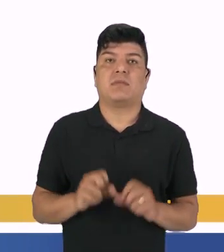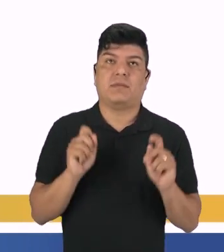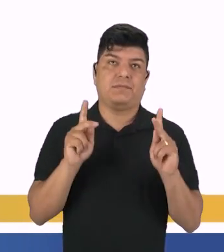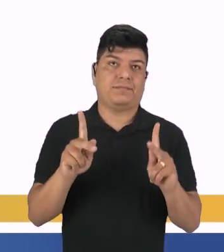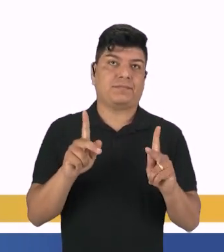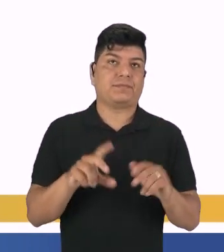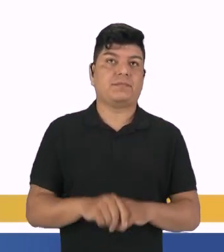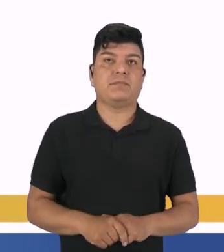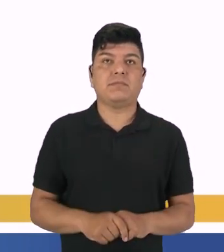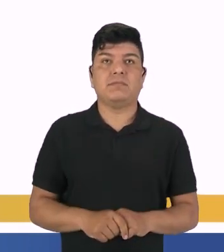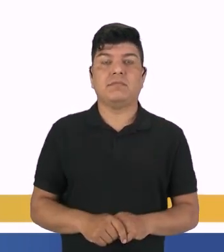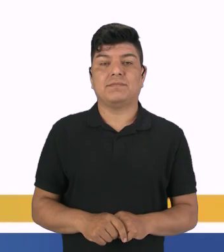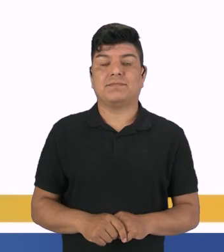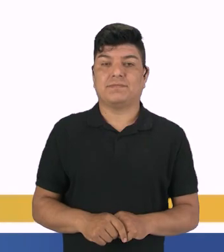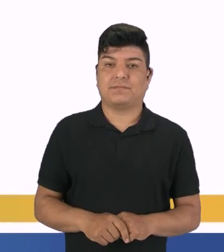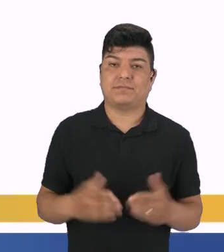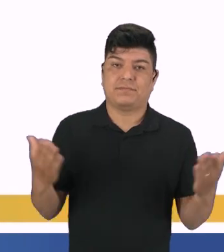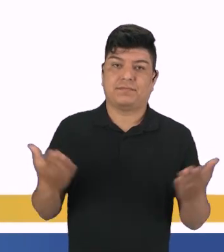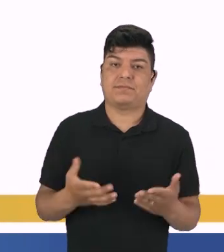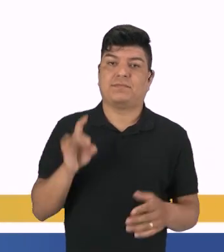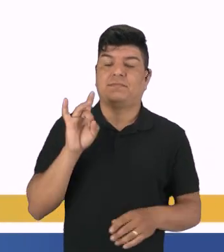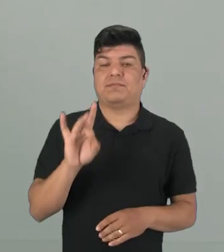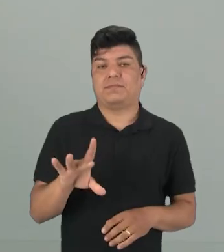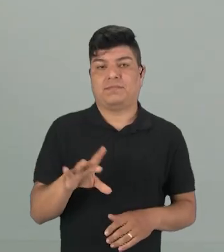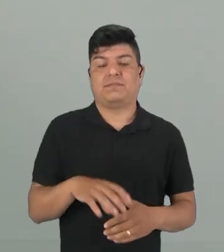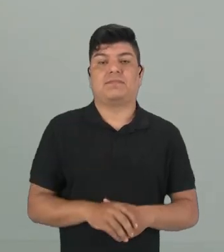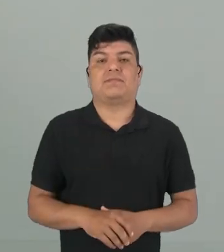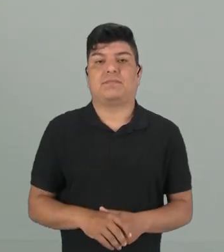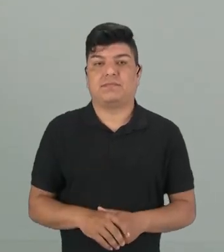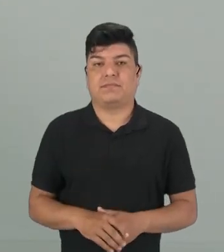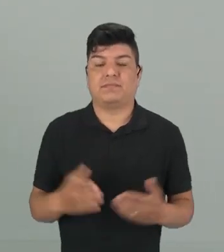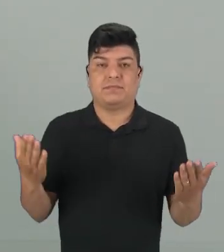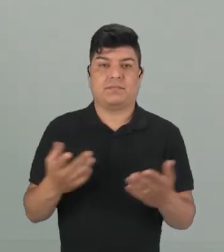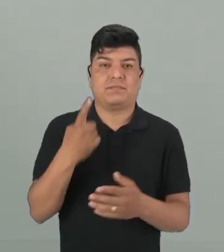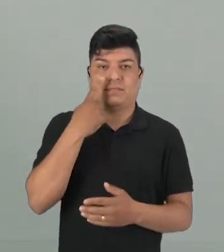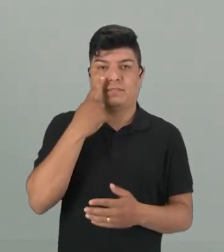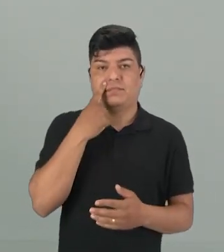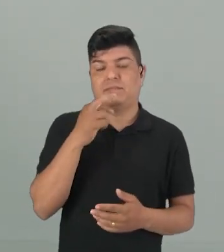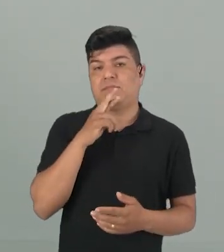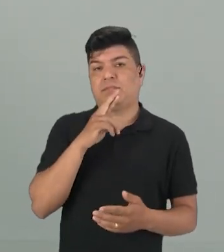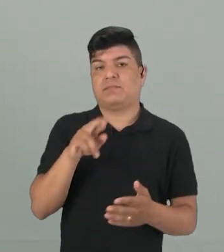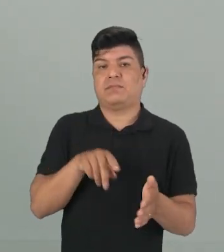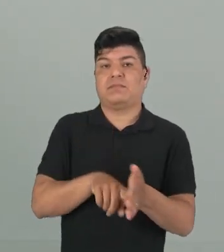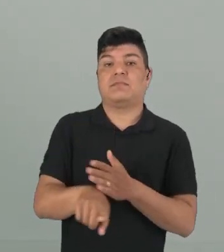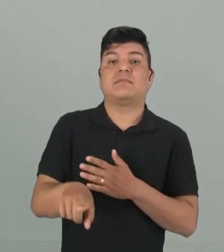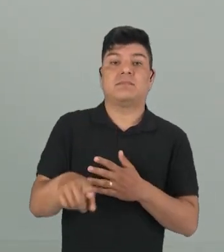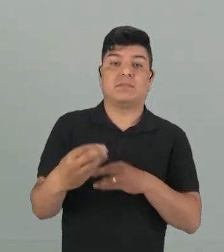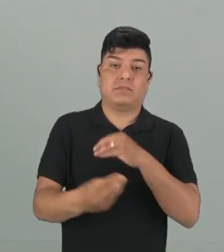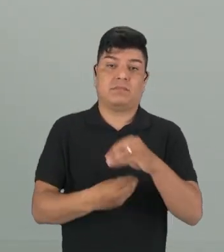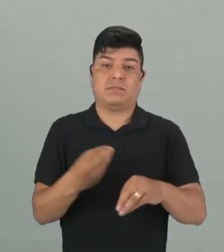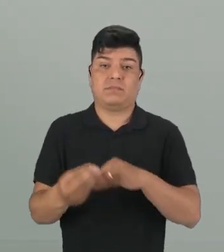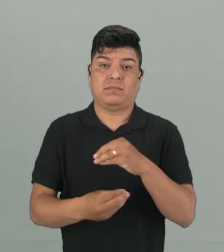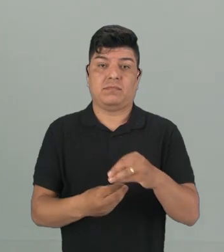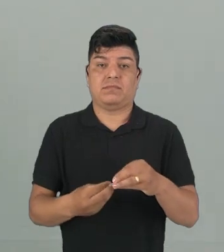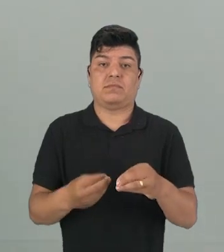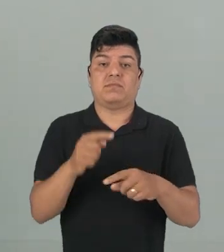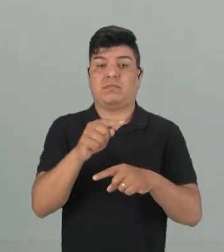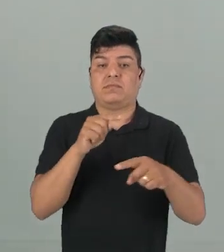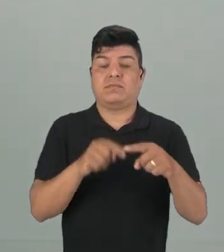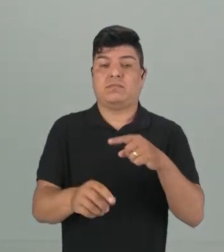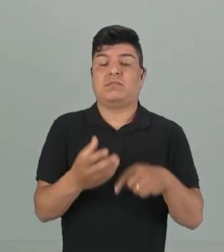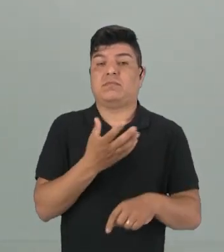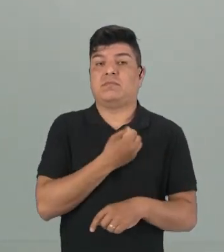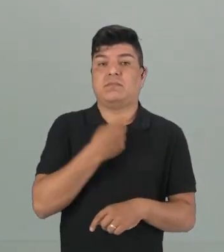ok? Certo? Então, gente, por hoje é só. Hoje nós vimos a resolução de problemas envolvendo divisão de